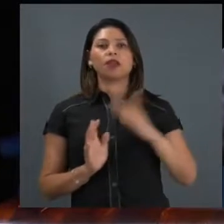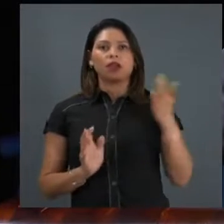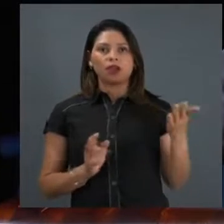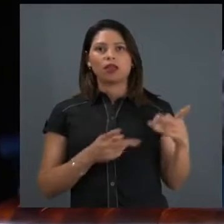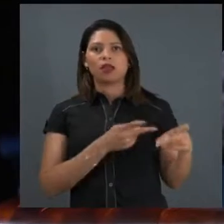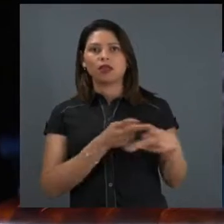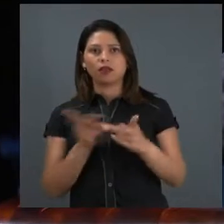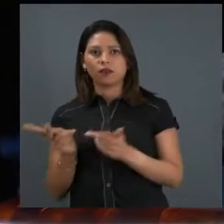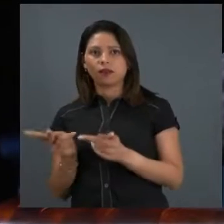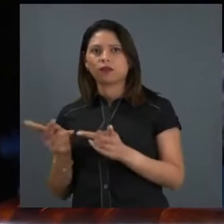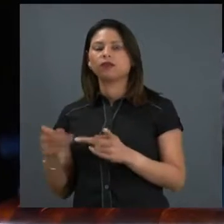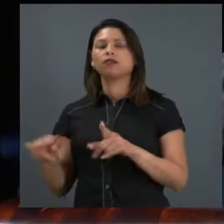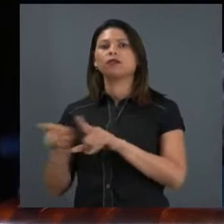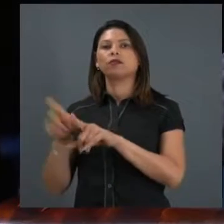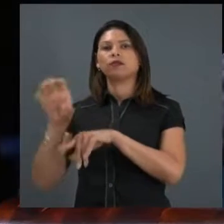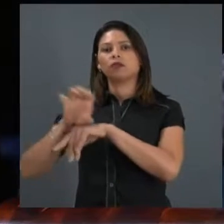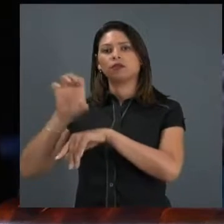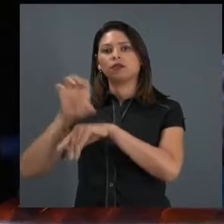fim de semana,